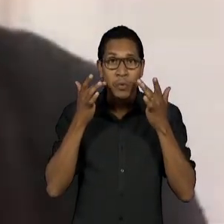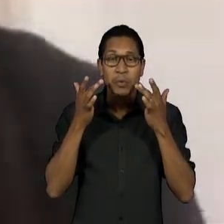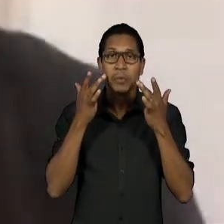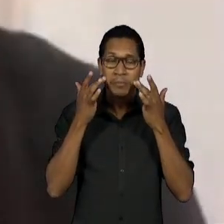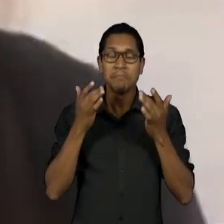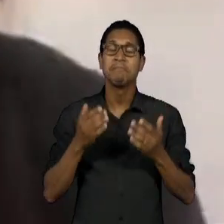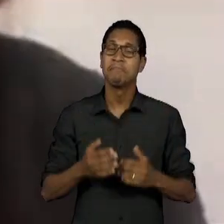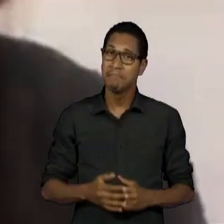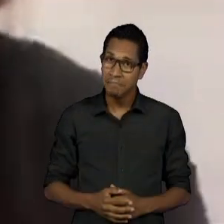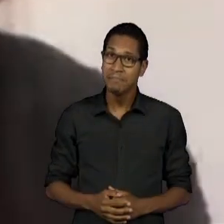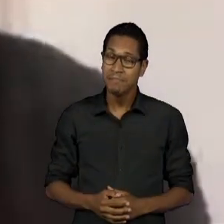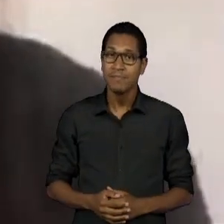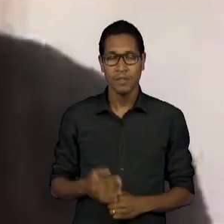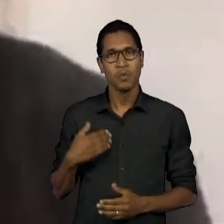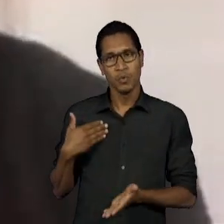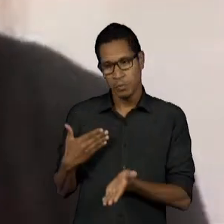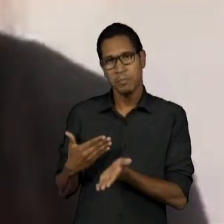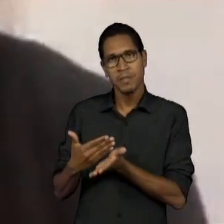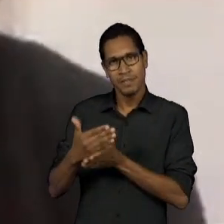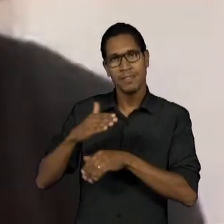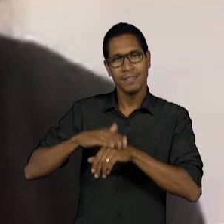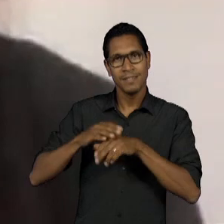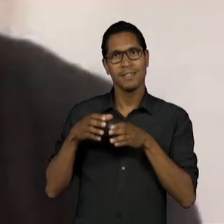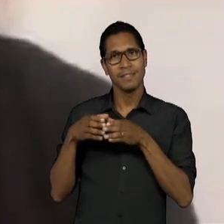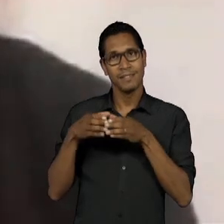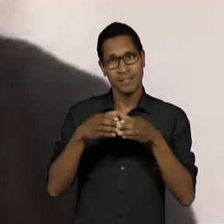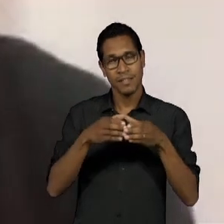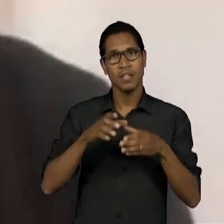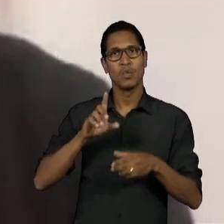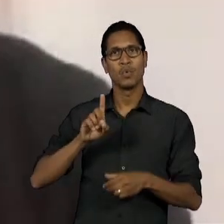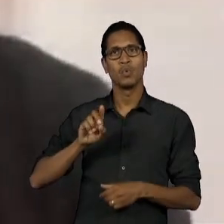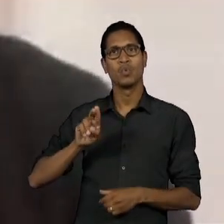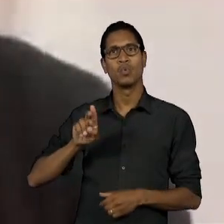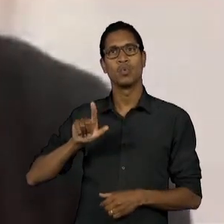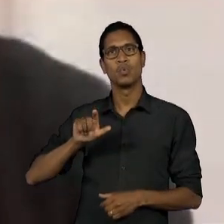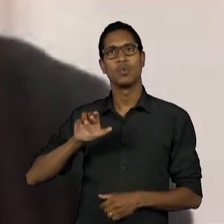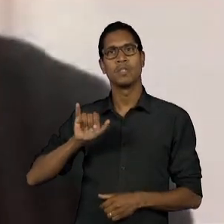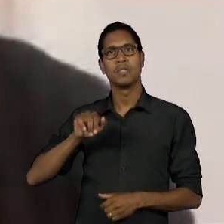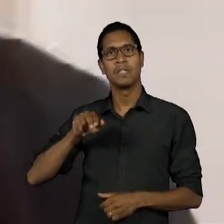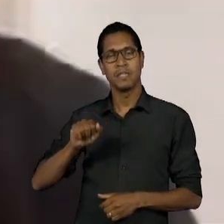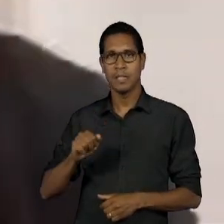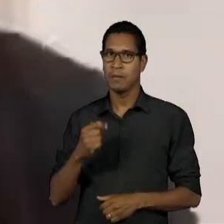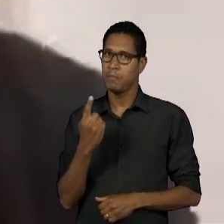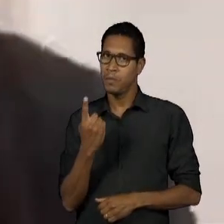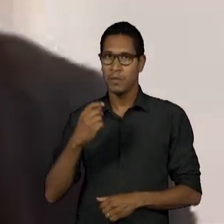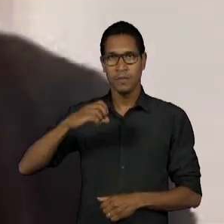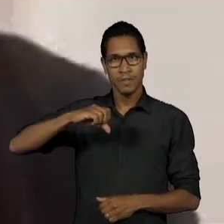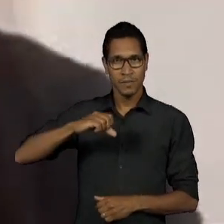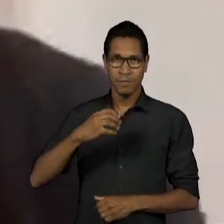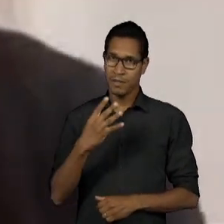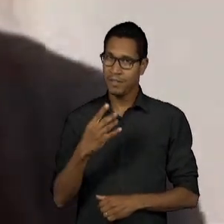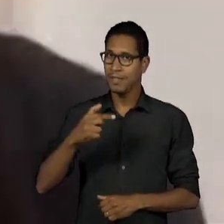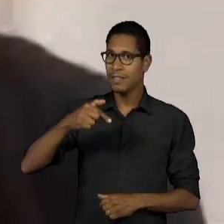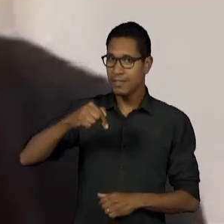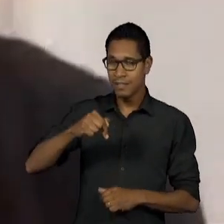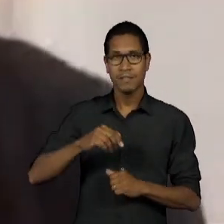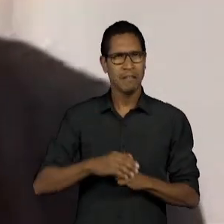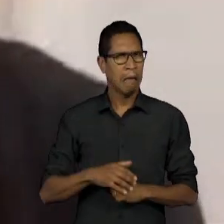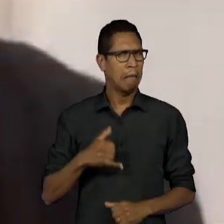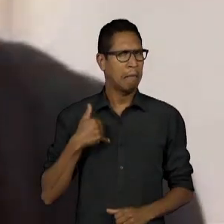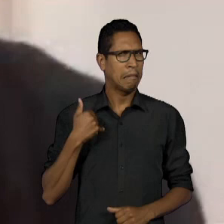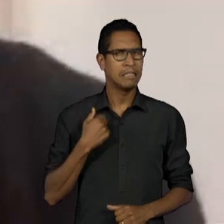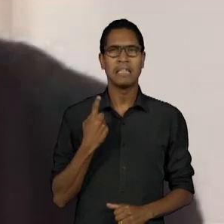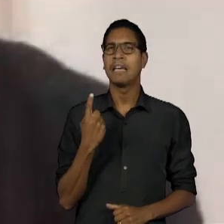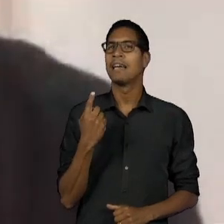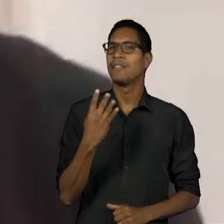eu estreiei na Companhia da Dulcina de Moraes em 1947. Eu tinha 14